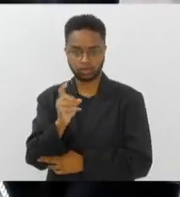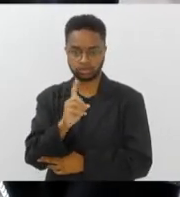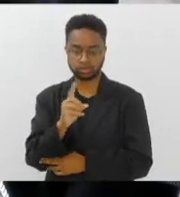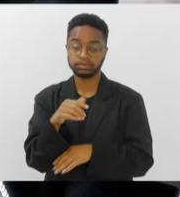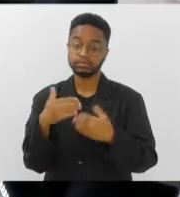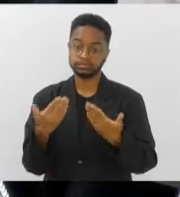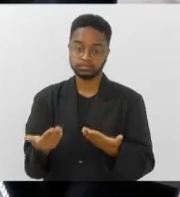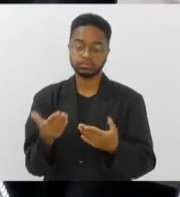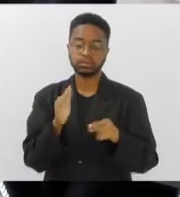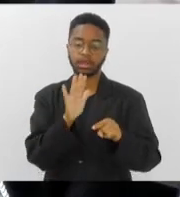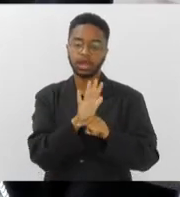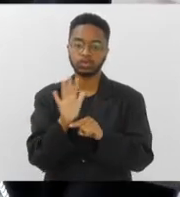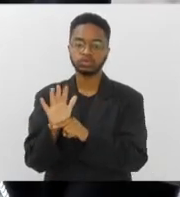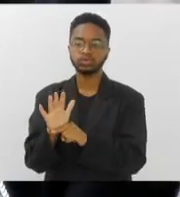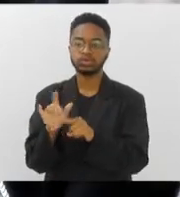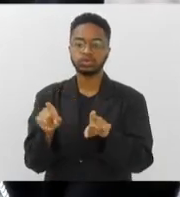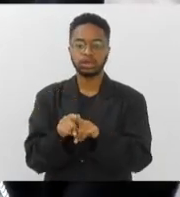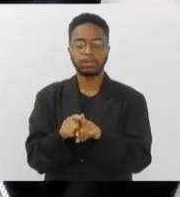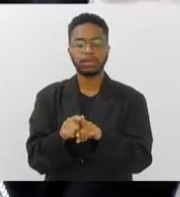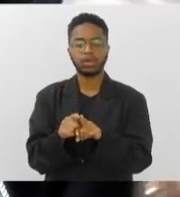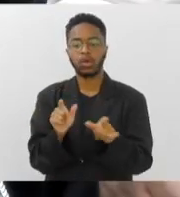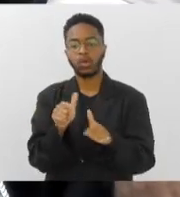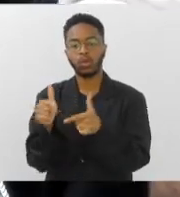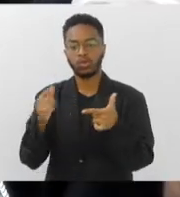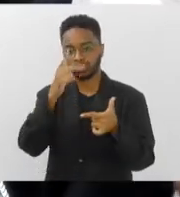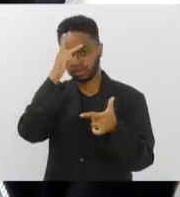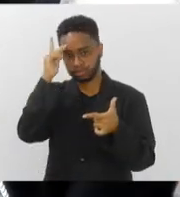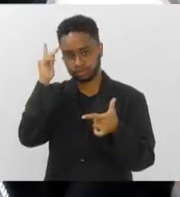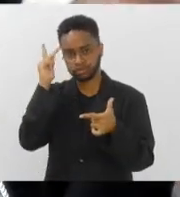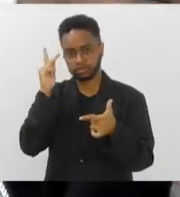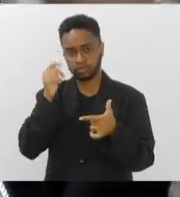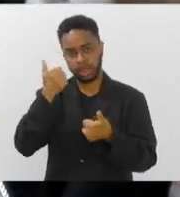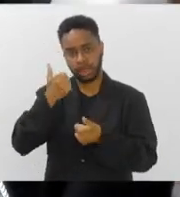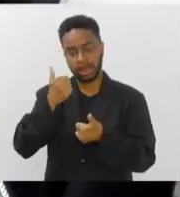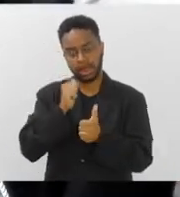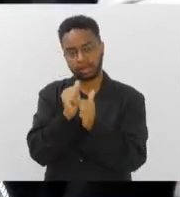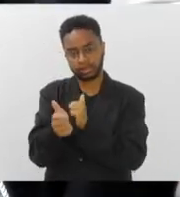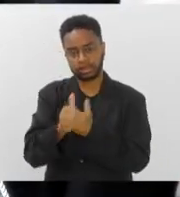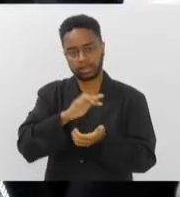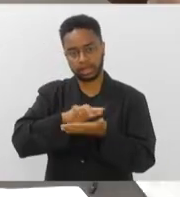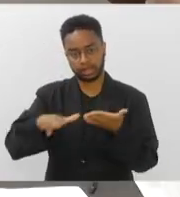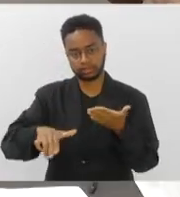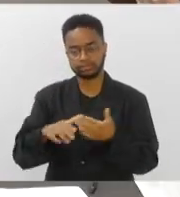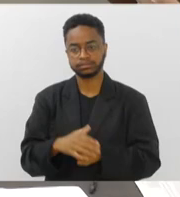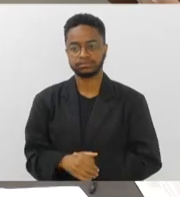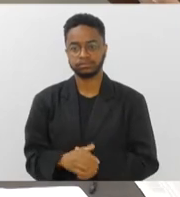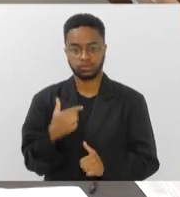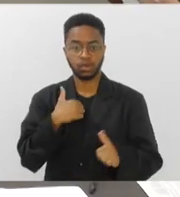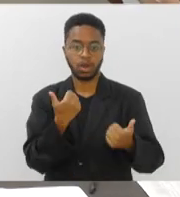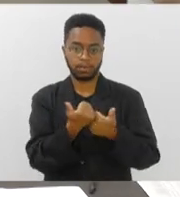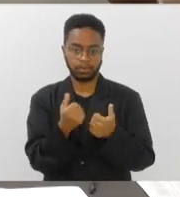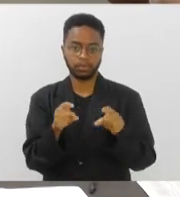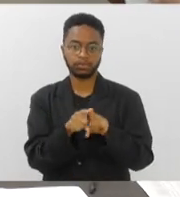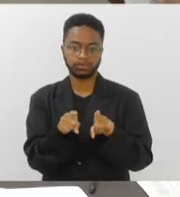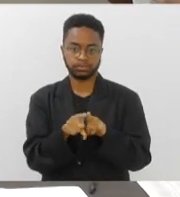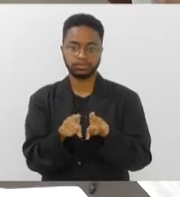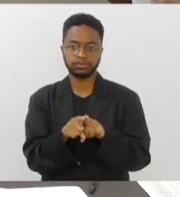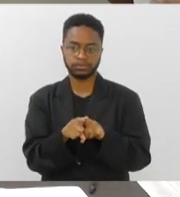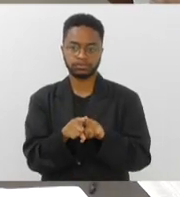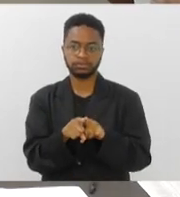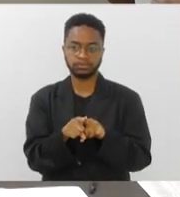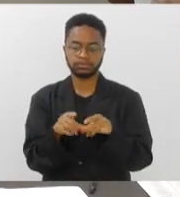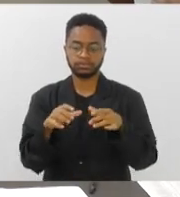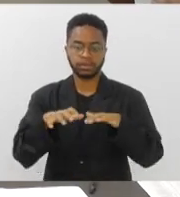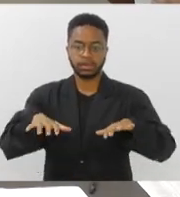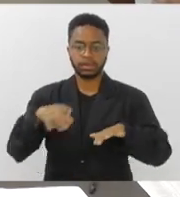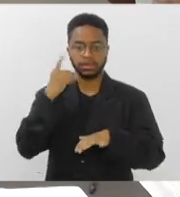até beneficia a um maior número de atletas, nesse caso. Eu apoio também, presidente, o voto em separado da deputada